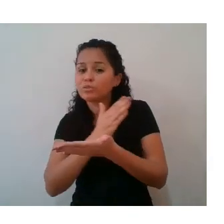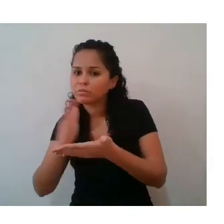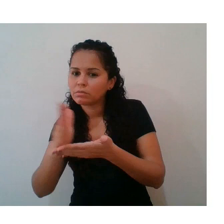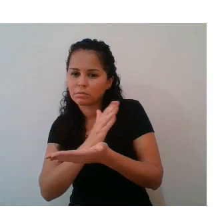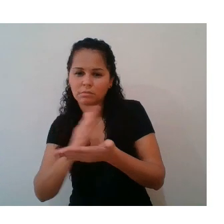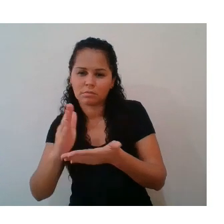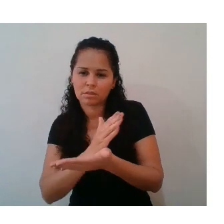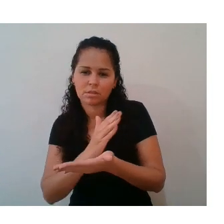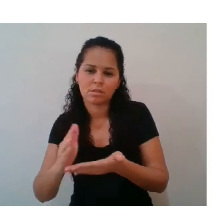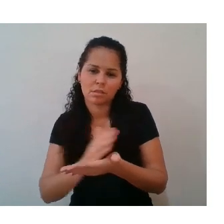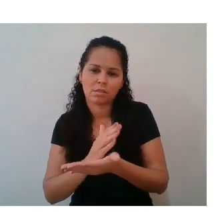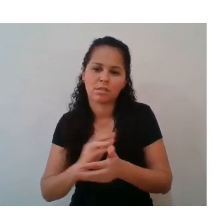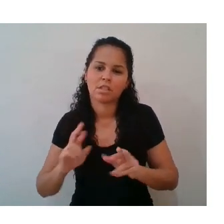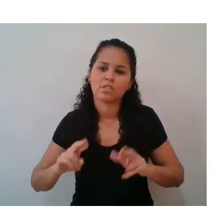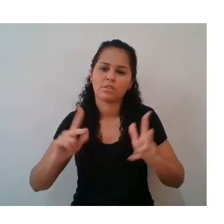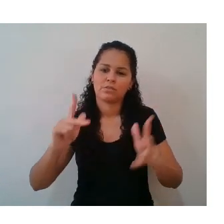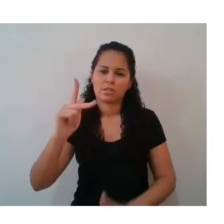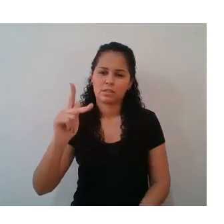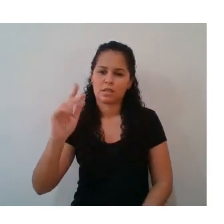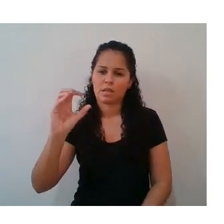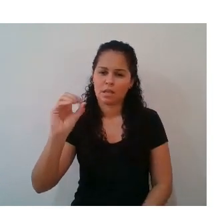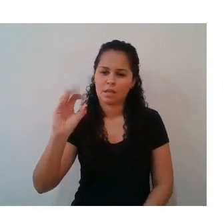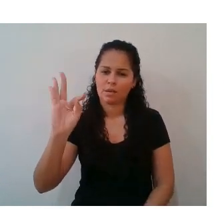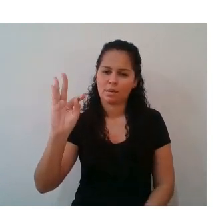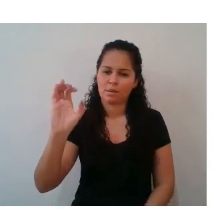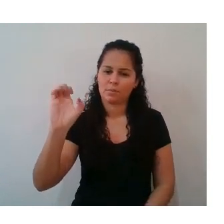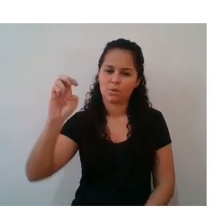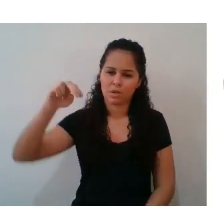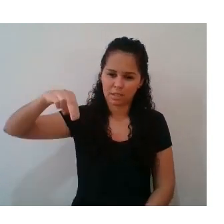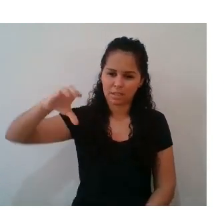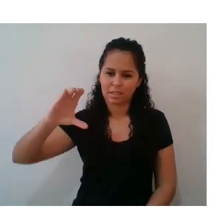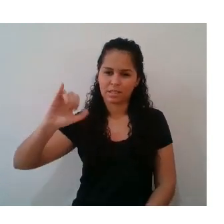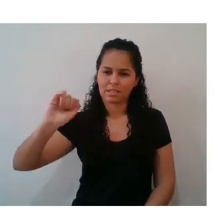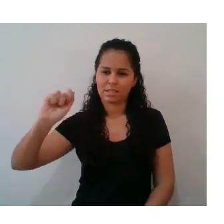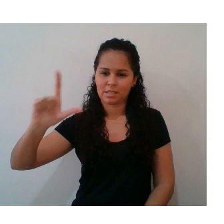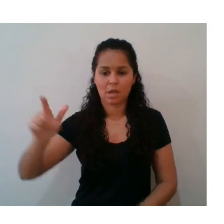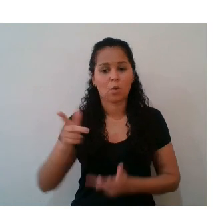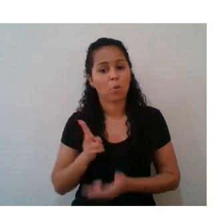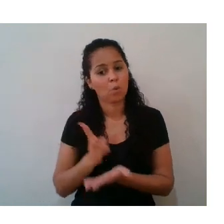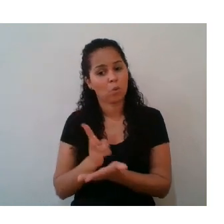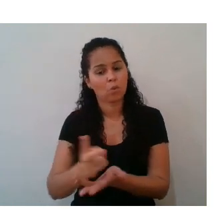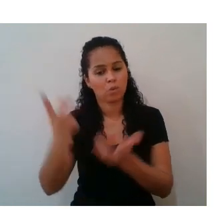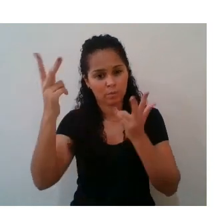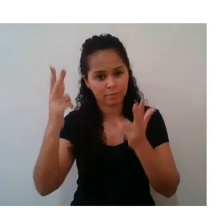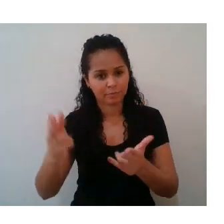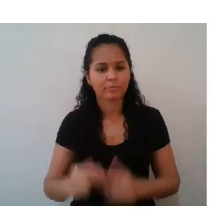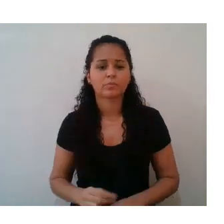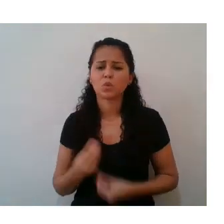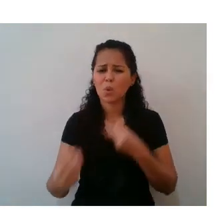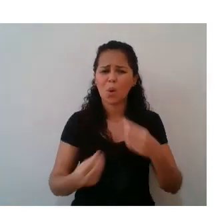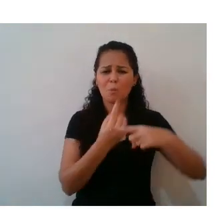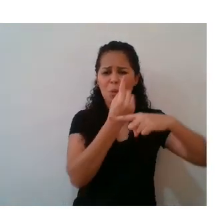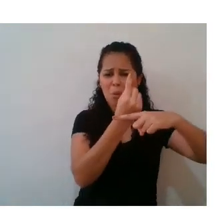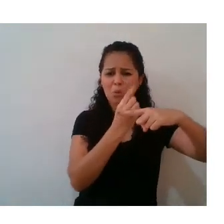dividem e a diferença de potencial permanece a mesma. Como é o cálculo? 1 sobre Ré, que é igual a 1 sobre R1, mais 1 sobre R2,